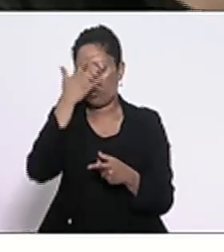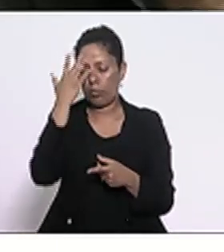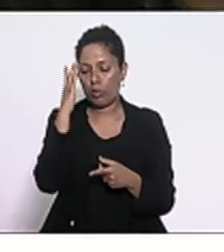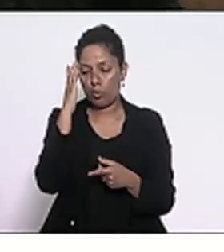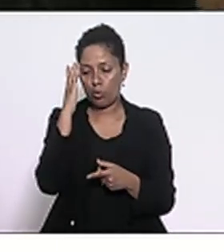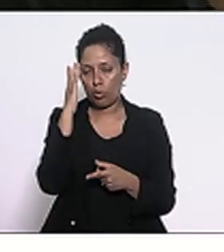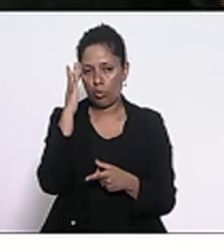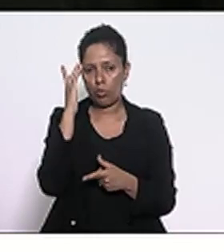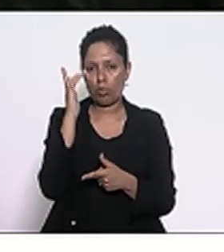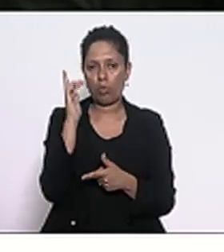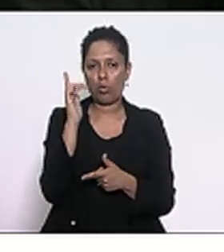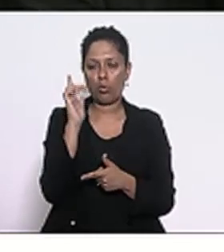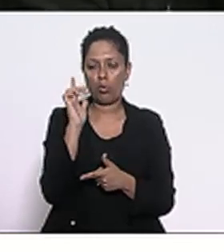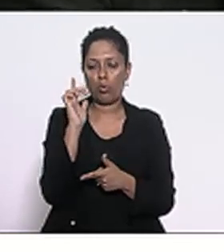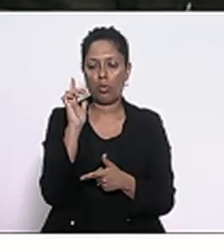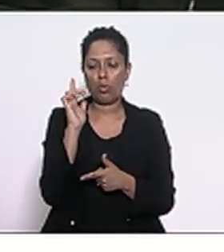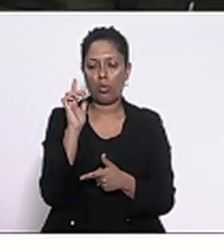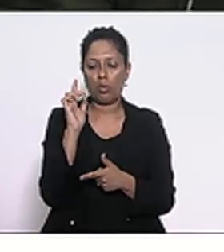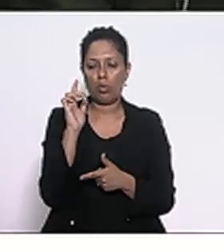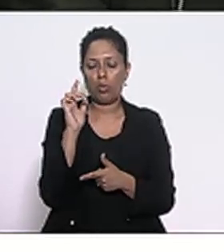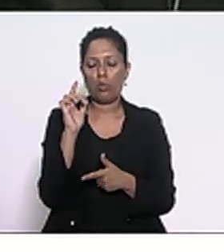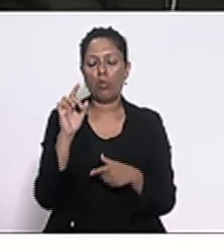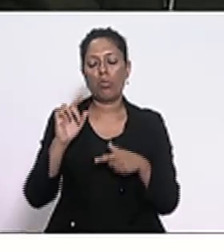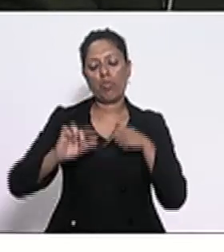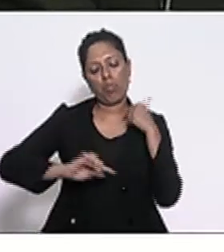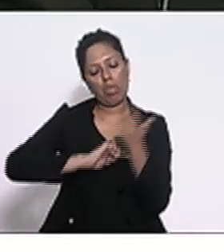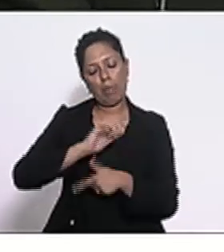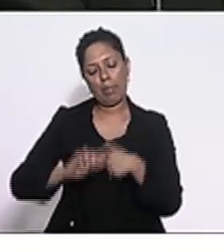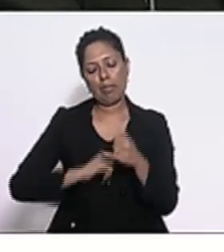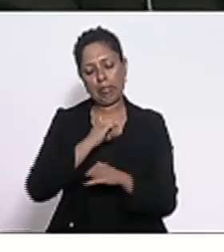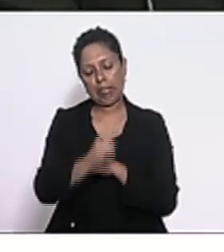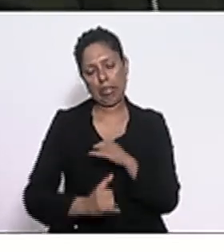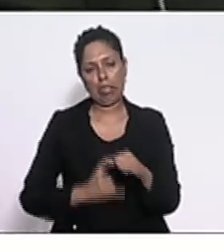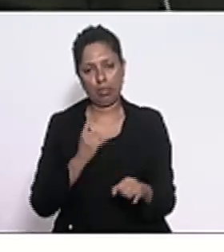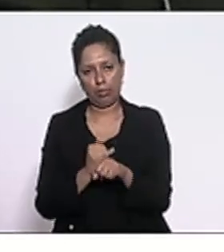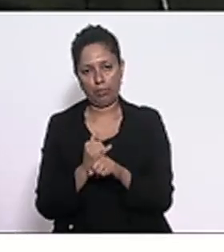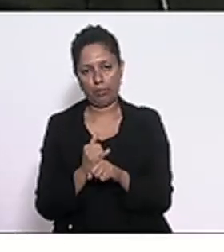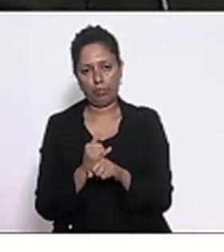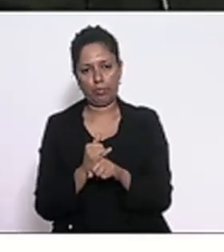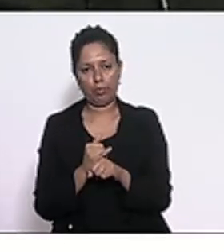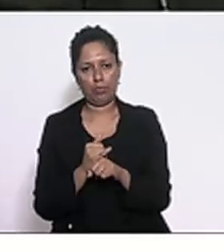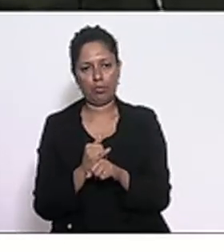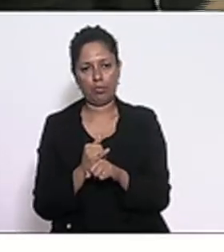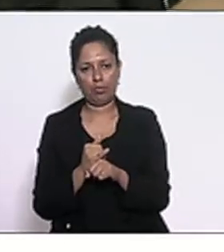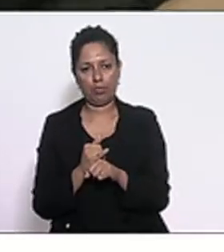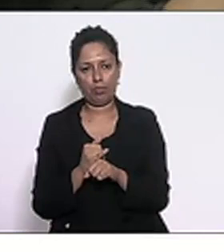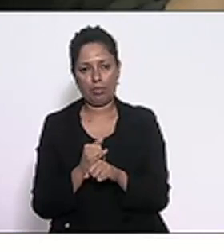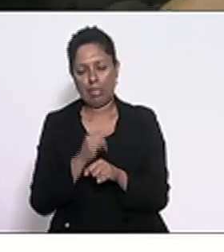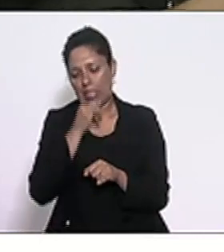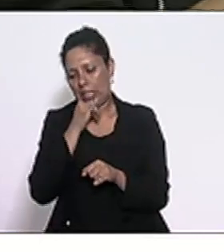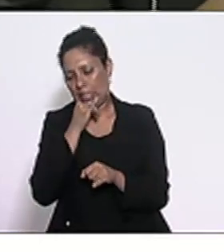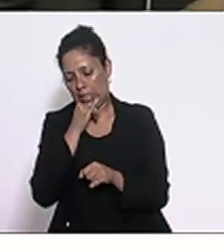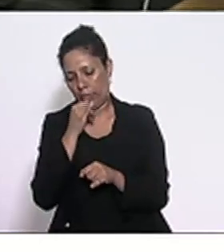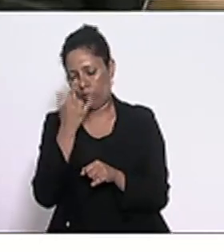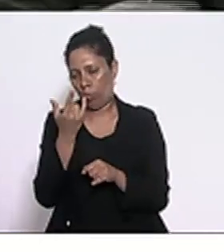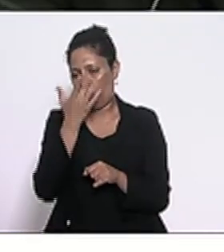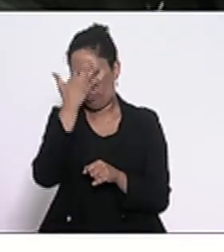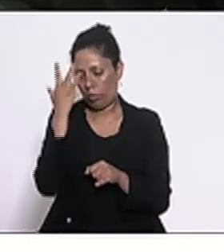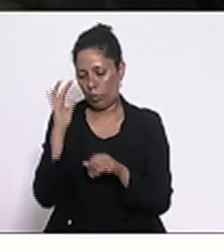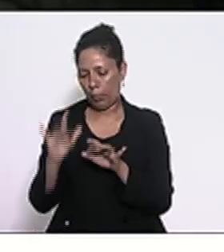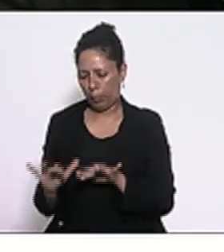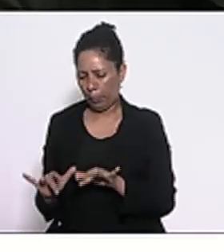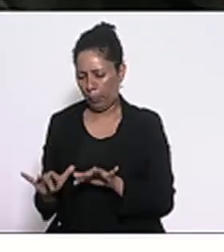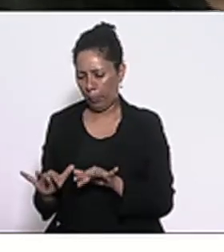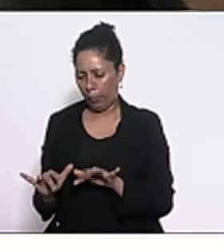computação, não servidor público. O que significa que um computador ele pode fazer o papel